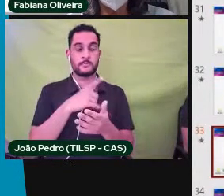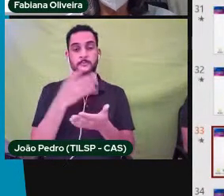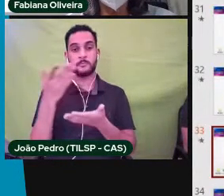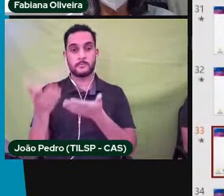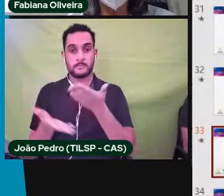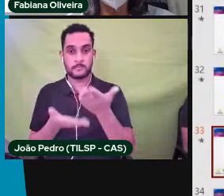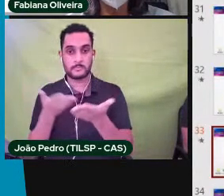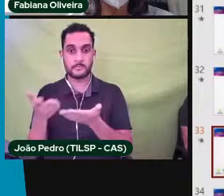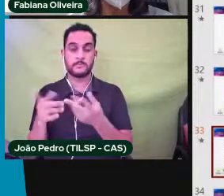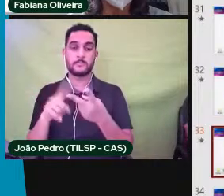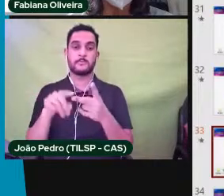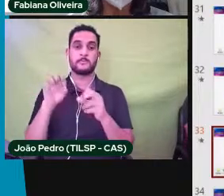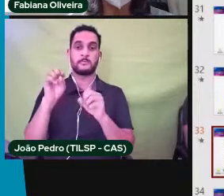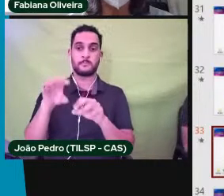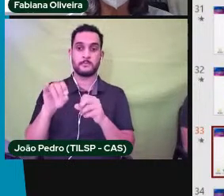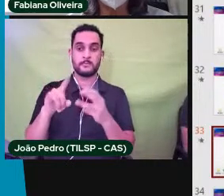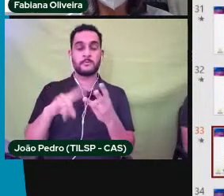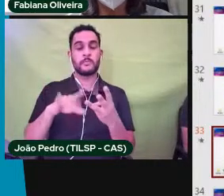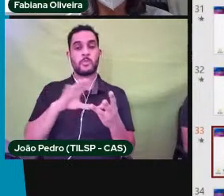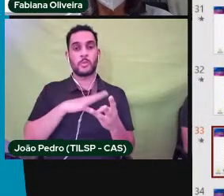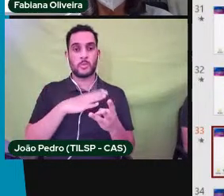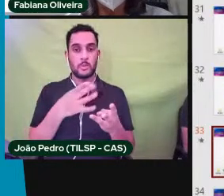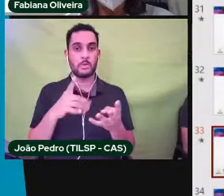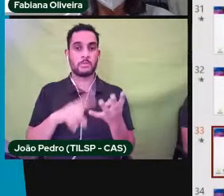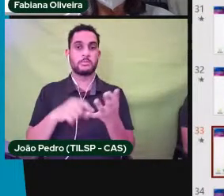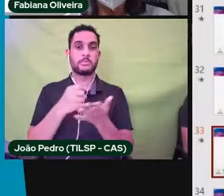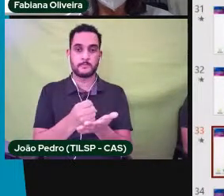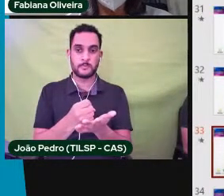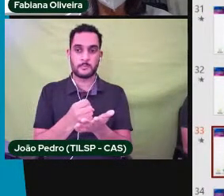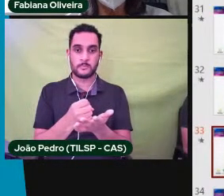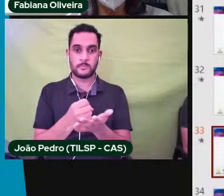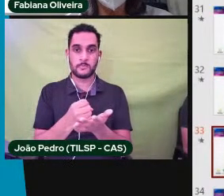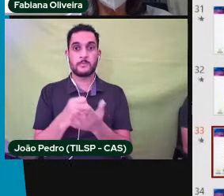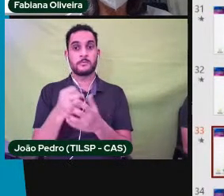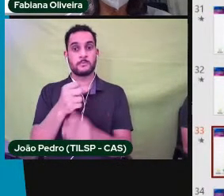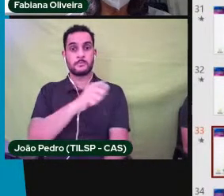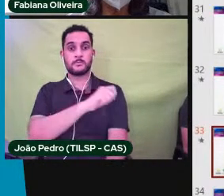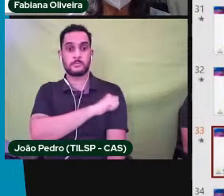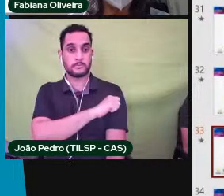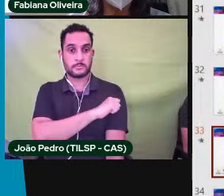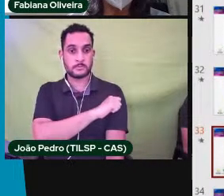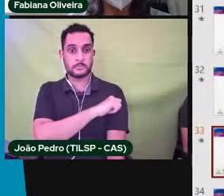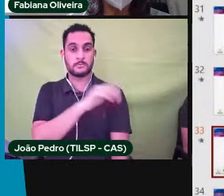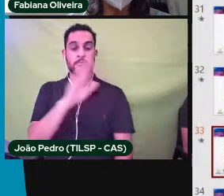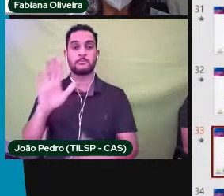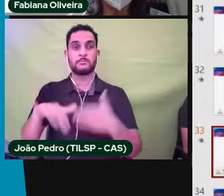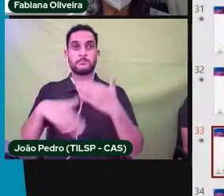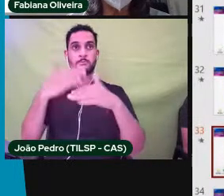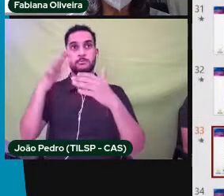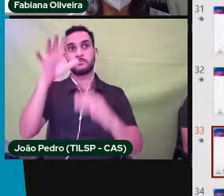educar, acolher, ouvir, encorajar, apoiar, para que os alunos desenvolvam